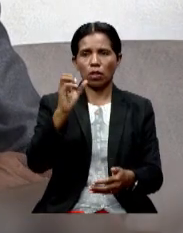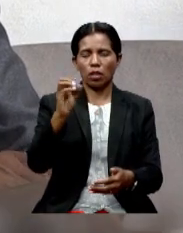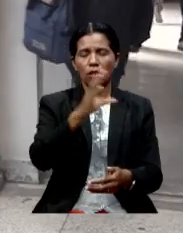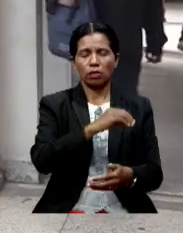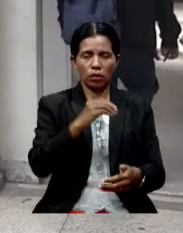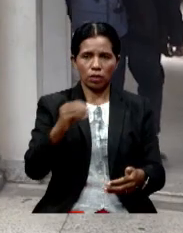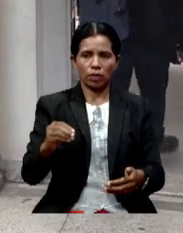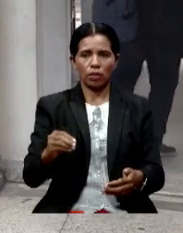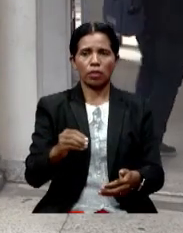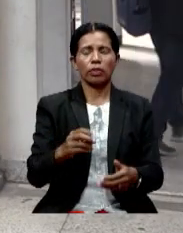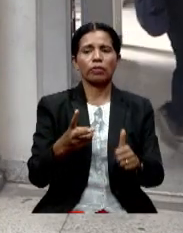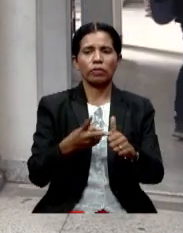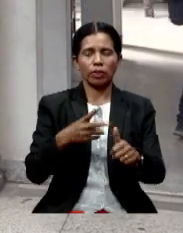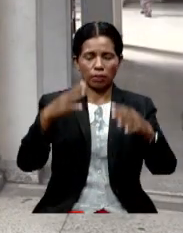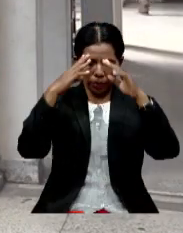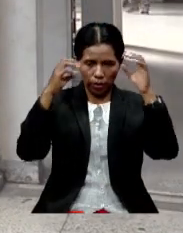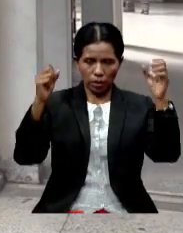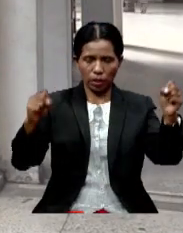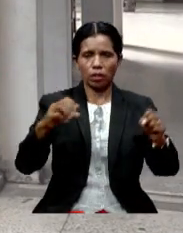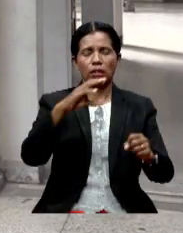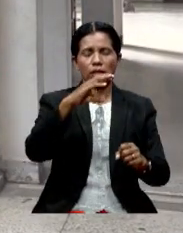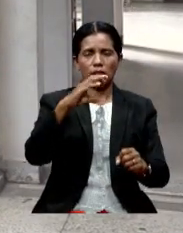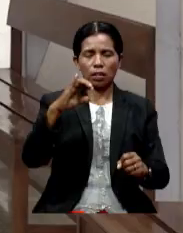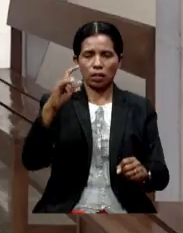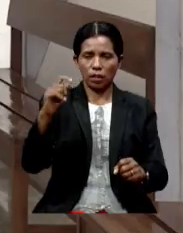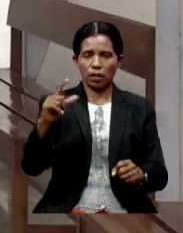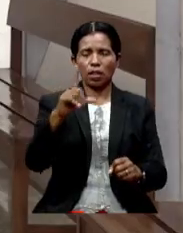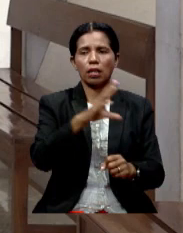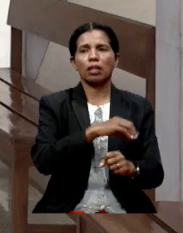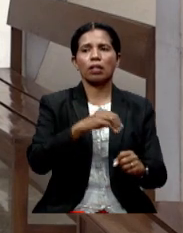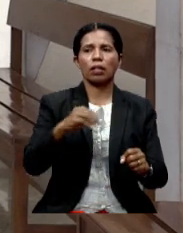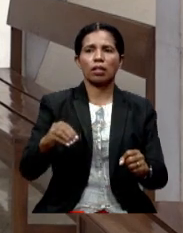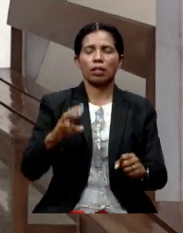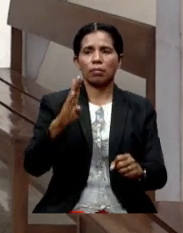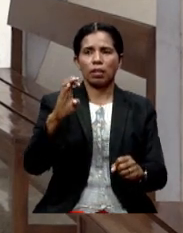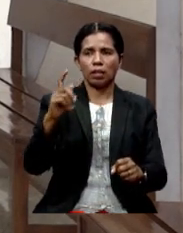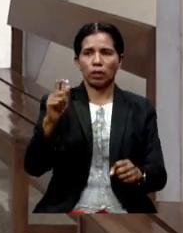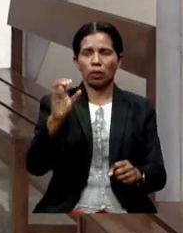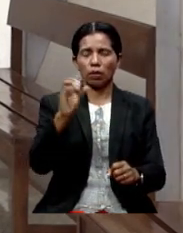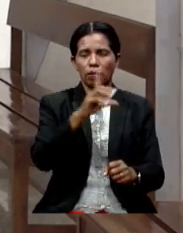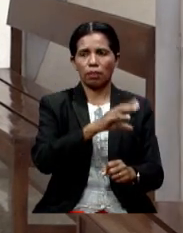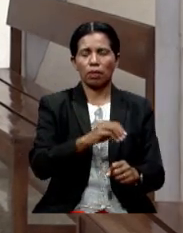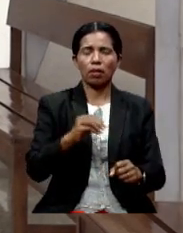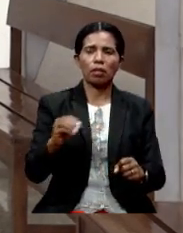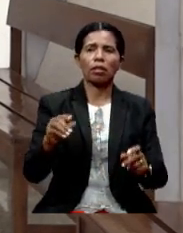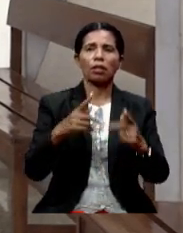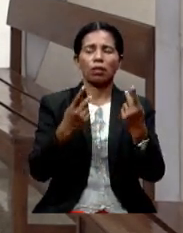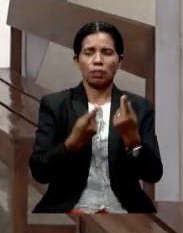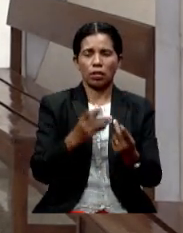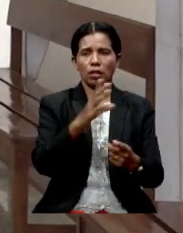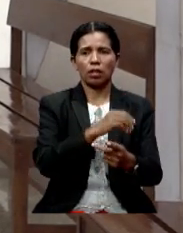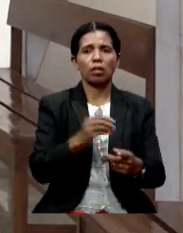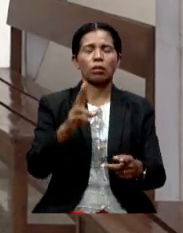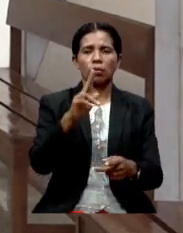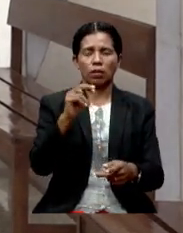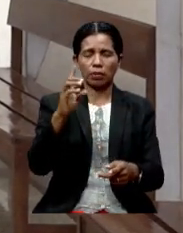Alves, ex-vice-presidente Câmara Comércio e Indústria, no Bartolomeu Sequeira, Naimba Companhia, Grande Enclave